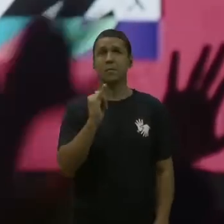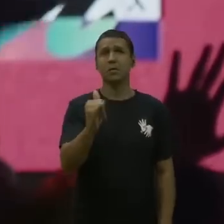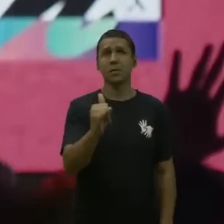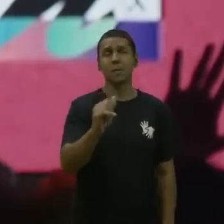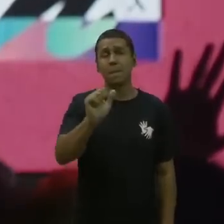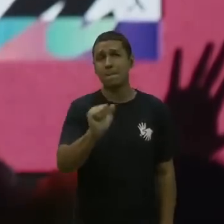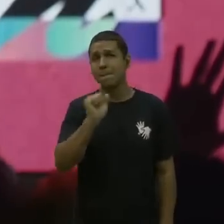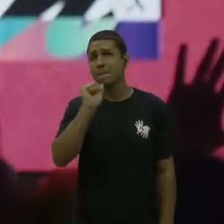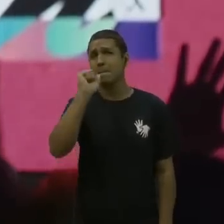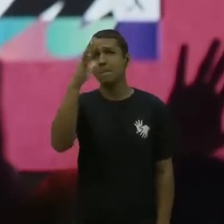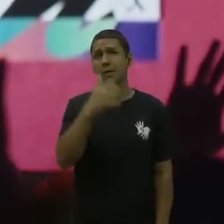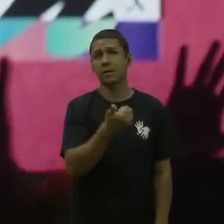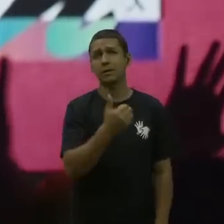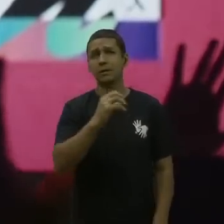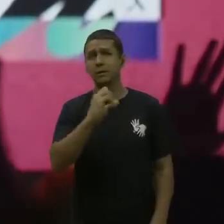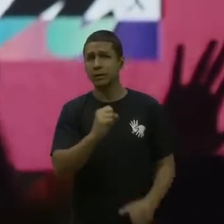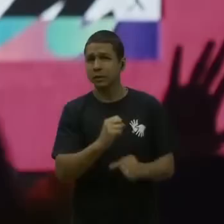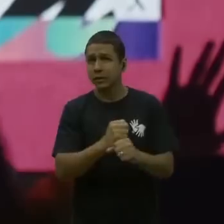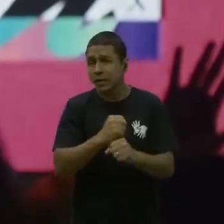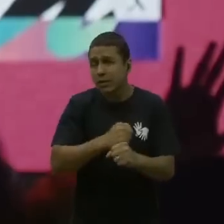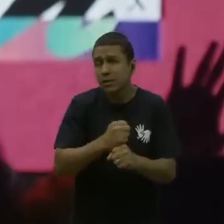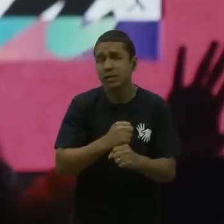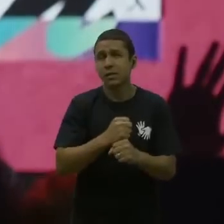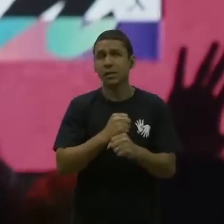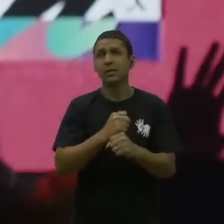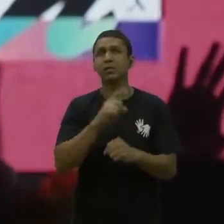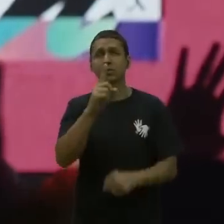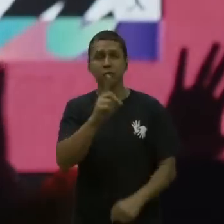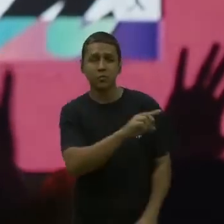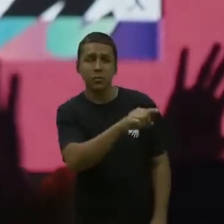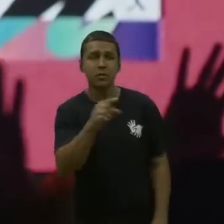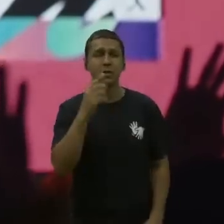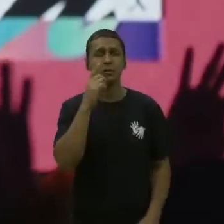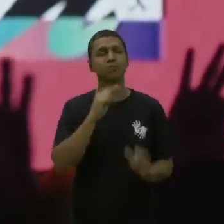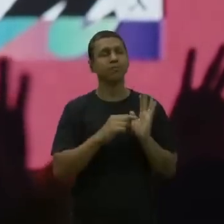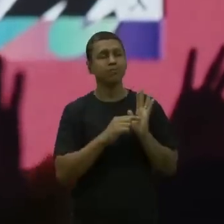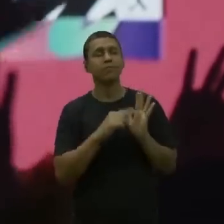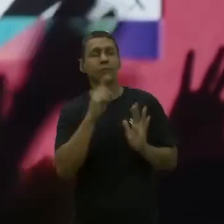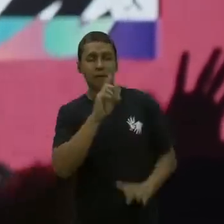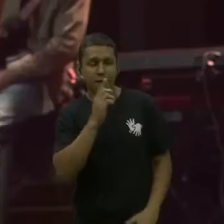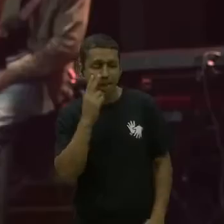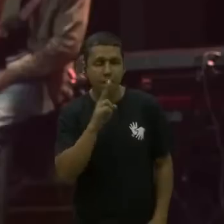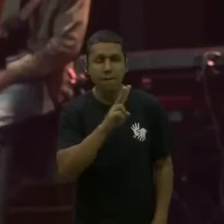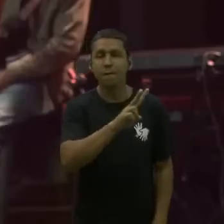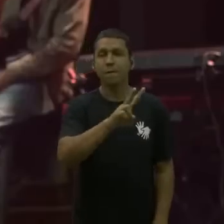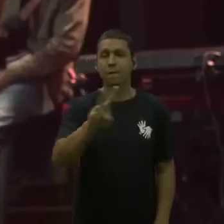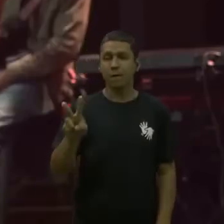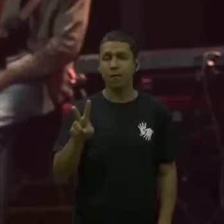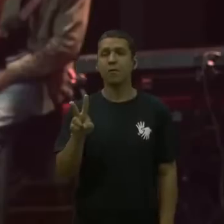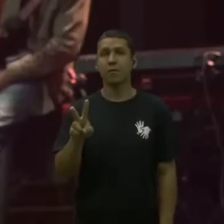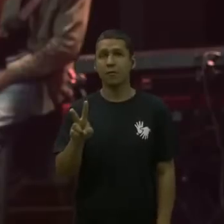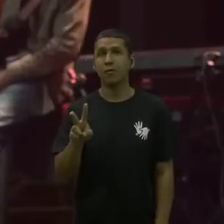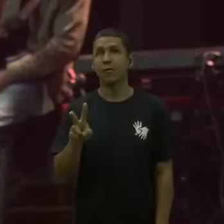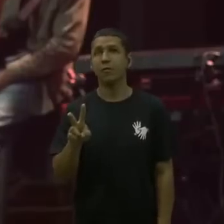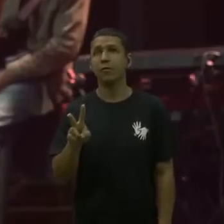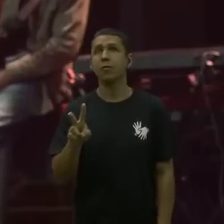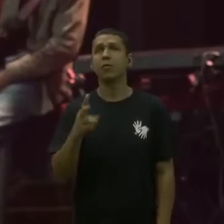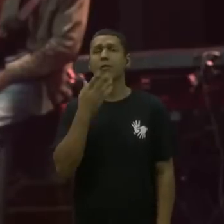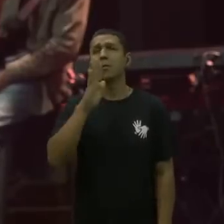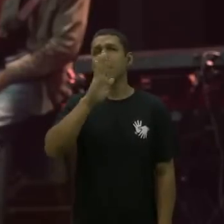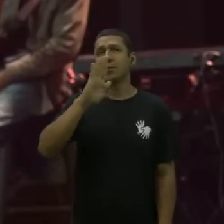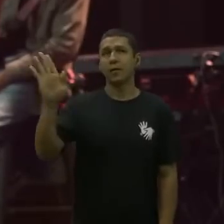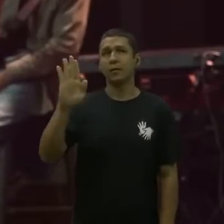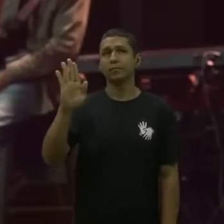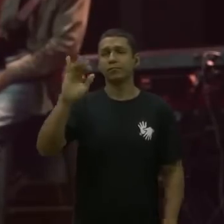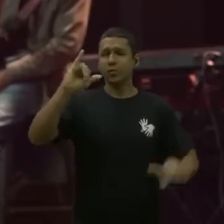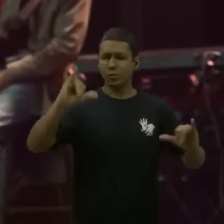verão a boa mão de Deus sobre este lugar. Eu quero decretar, Pastor Felipe, que os 10 anos que se passaram, as